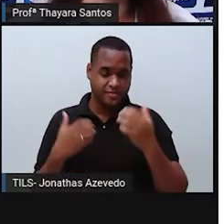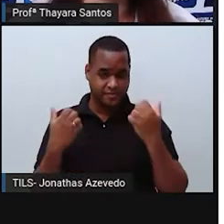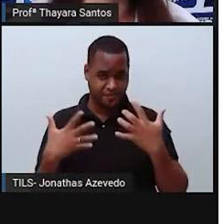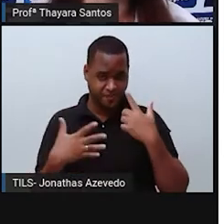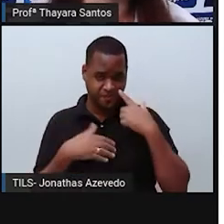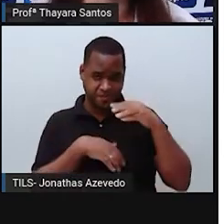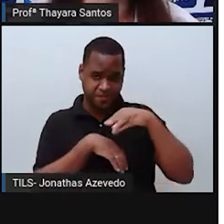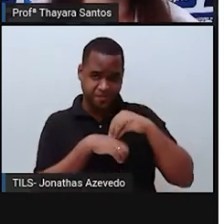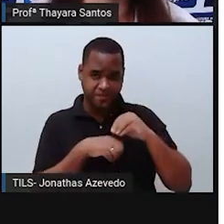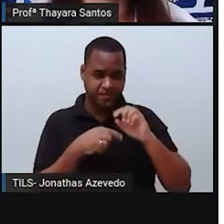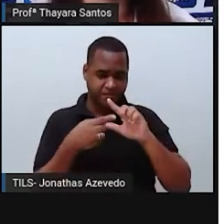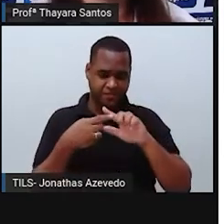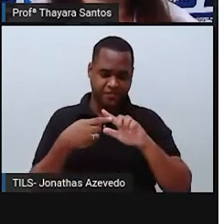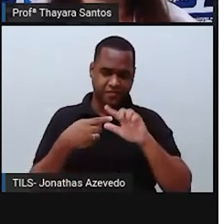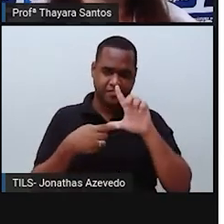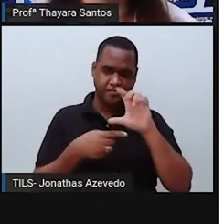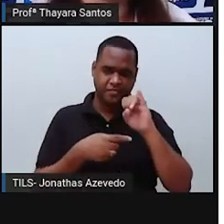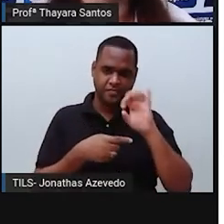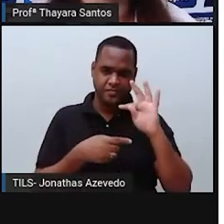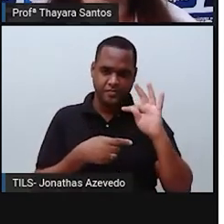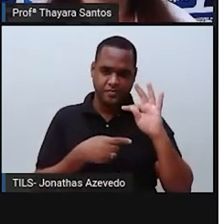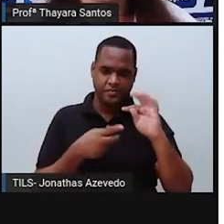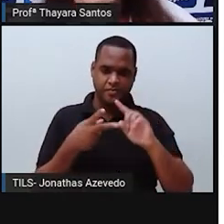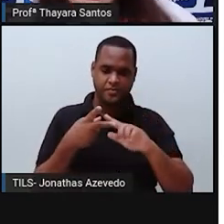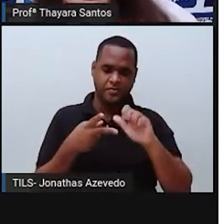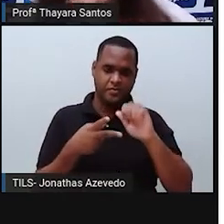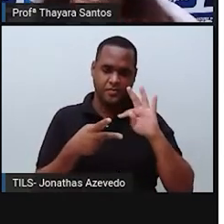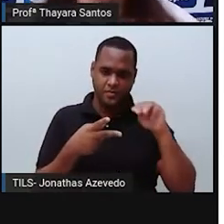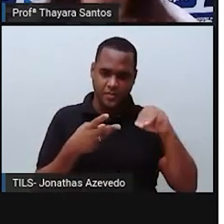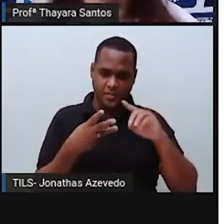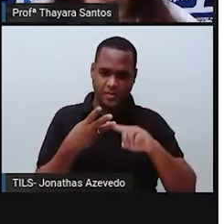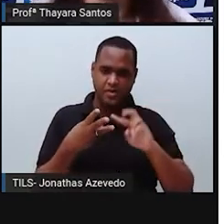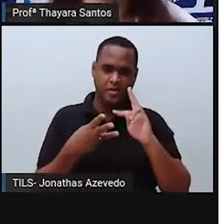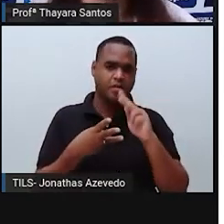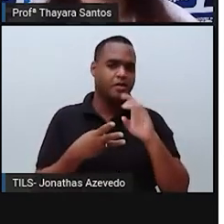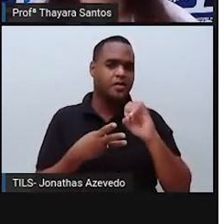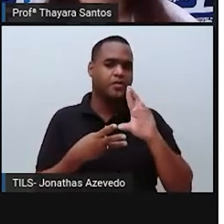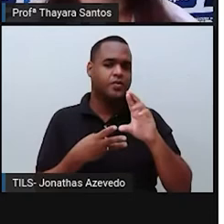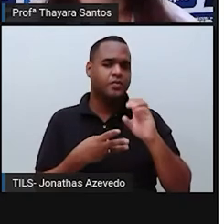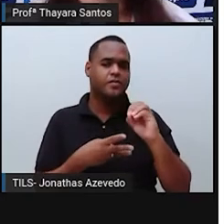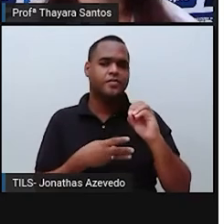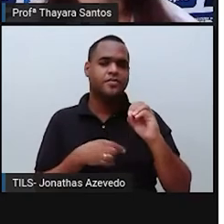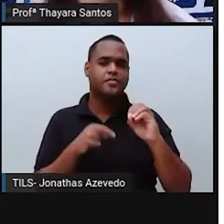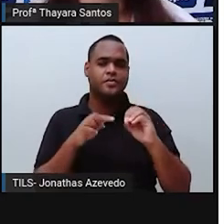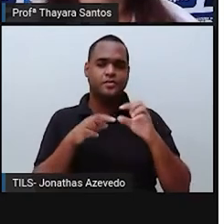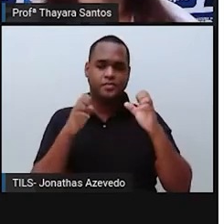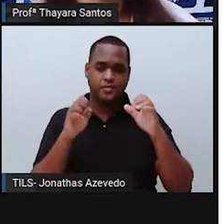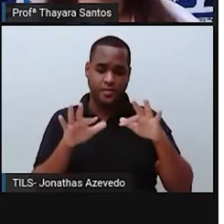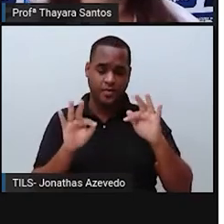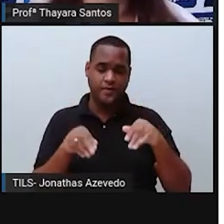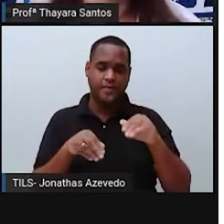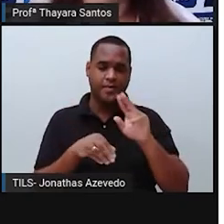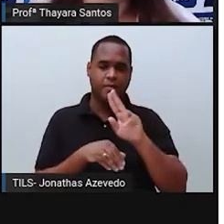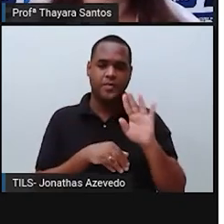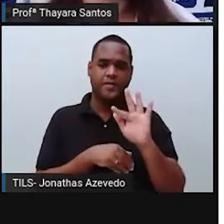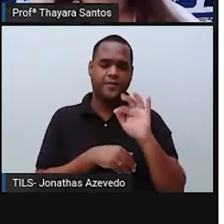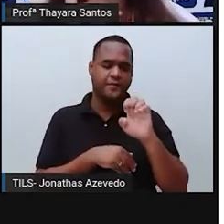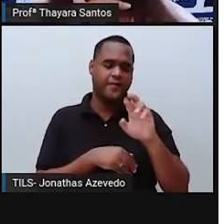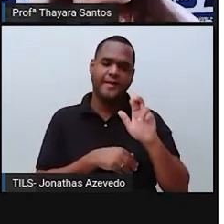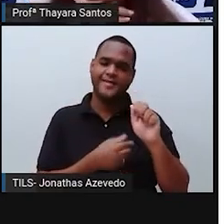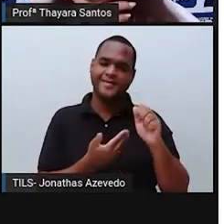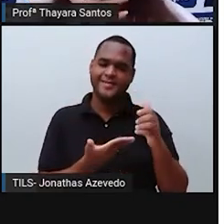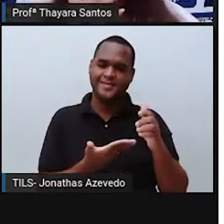a palavra litosfera, atmosfera, hidrosfera, todos terminam com esse osfera.